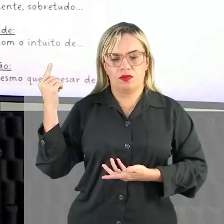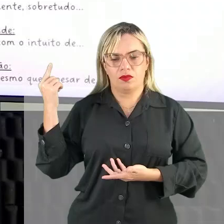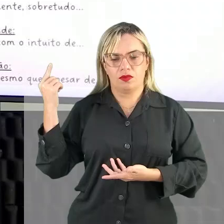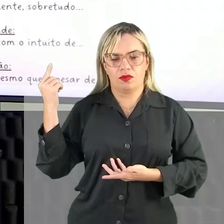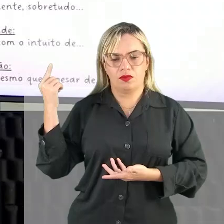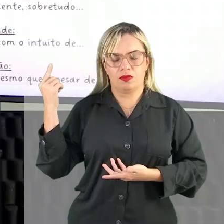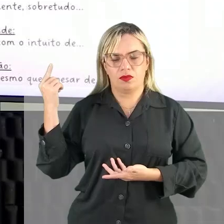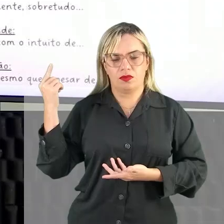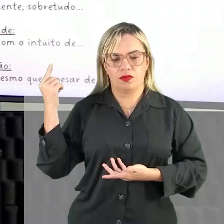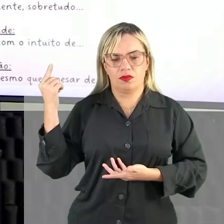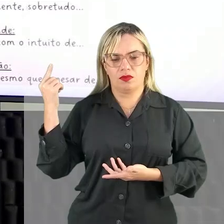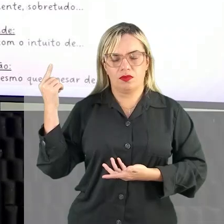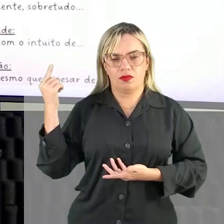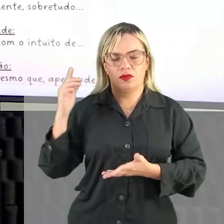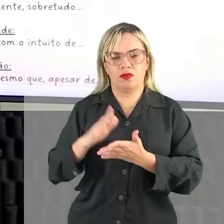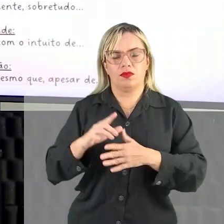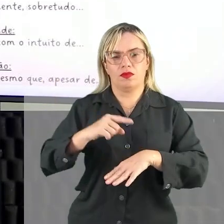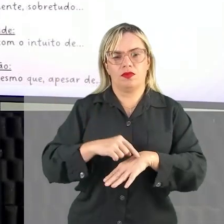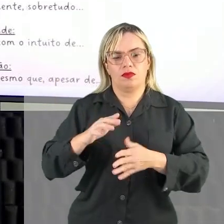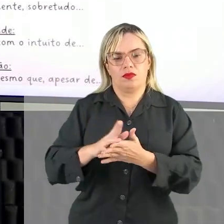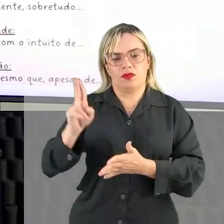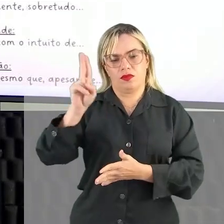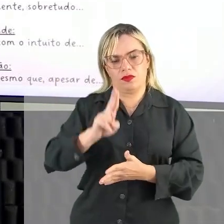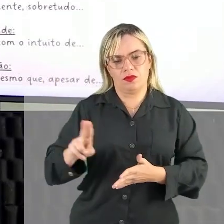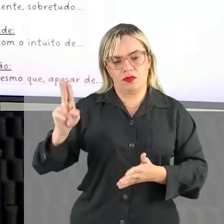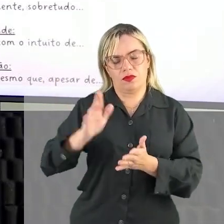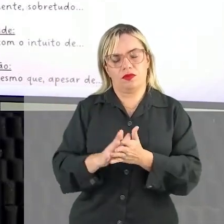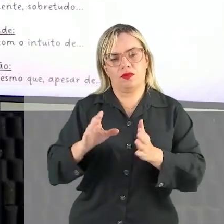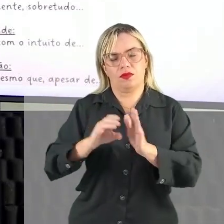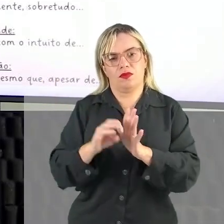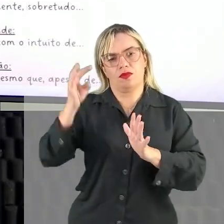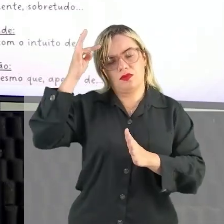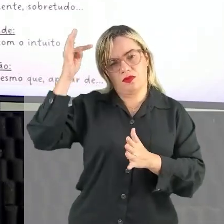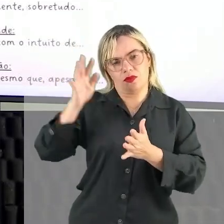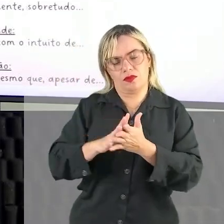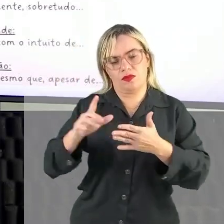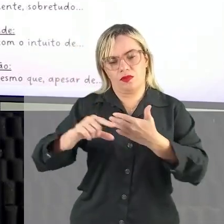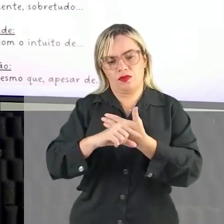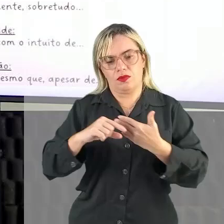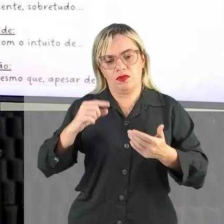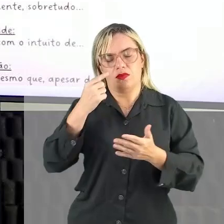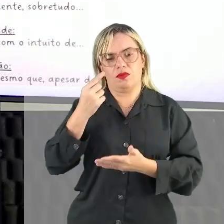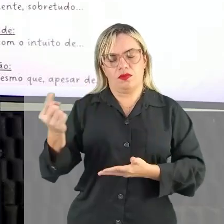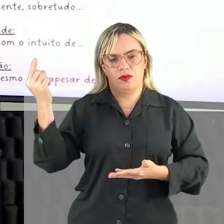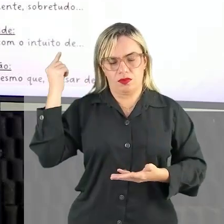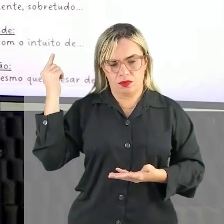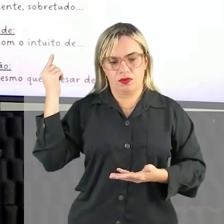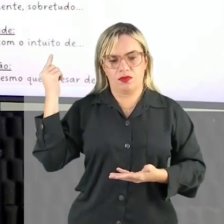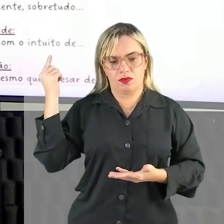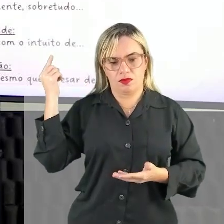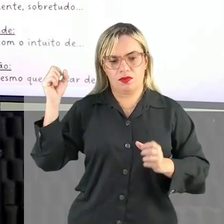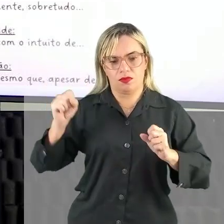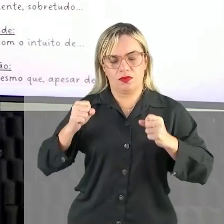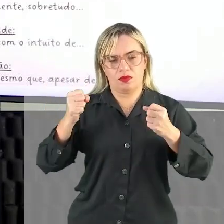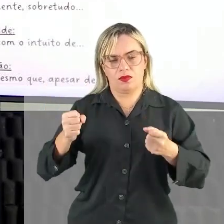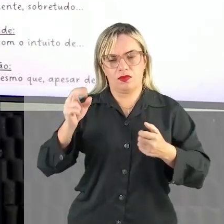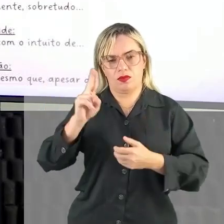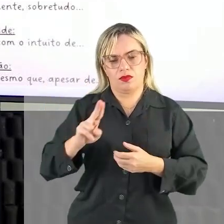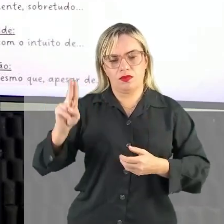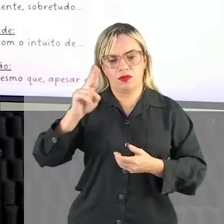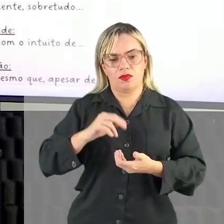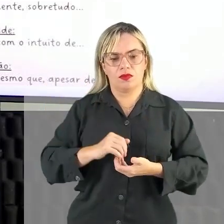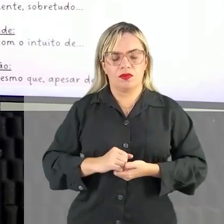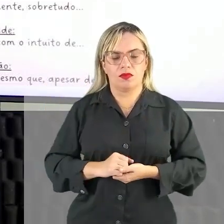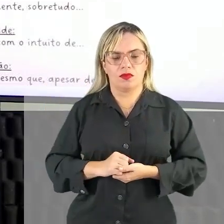segundo no momento que vocês forem utilizar o legitimador então conforme fulano de tal de acordo no pensamento segundo né